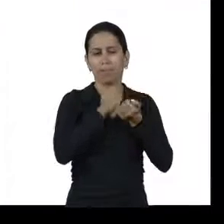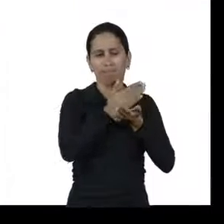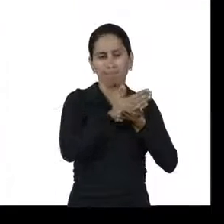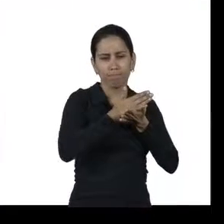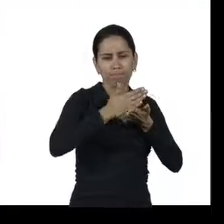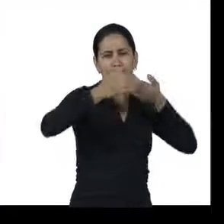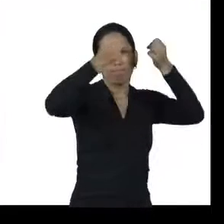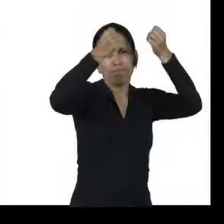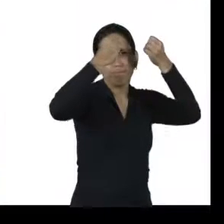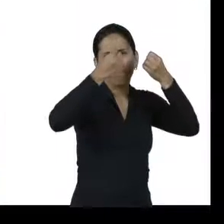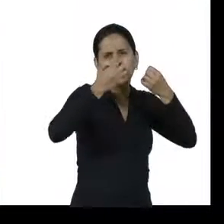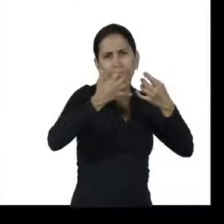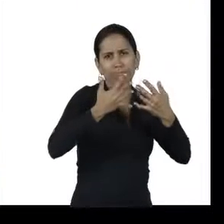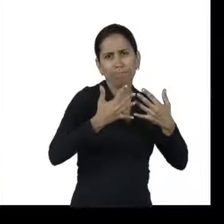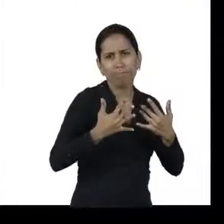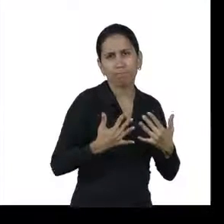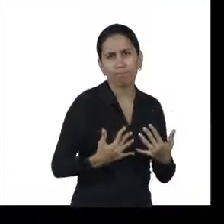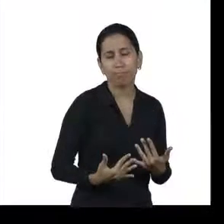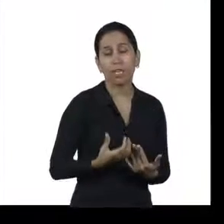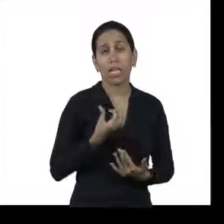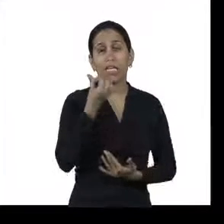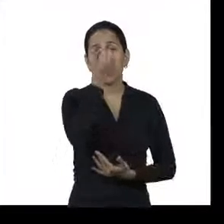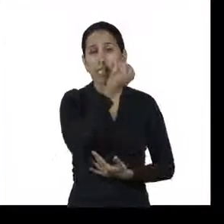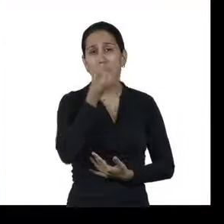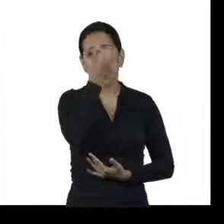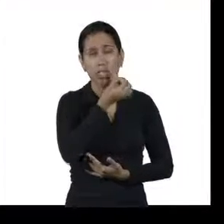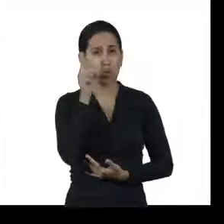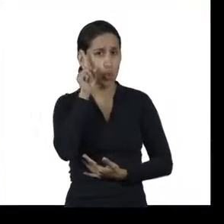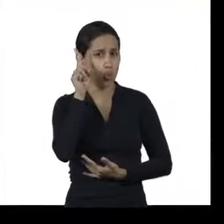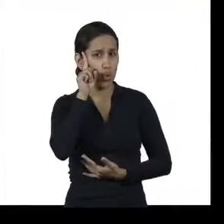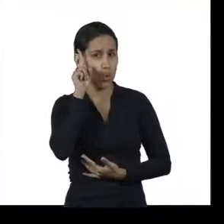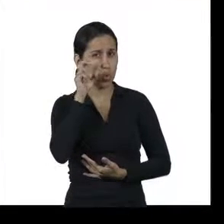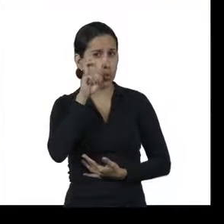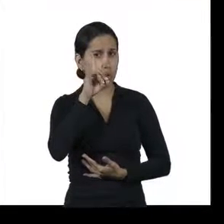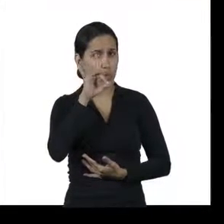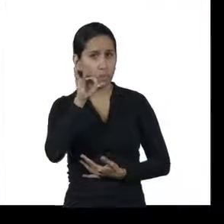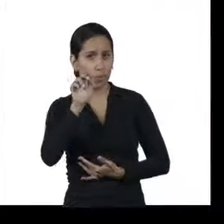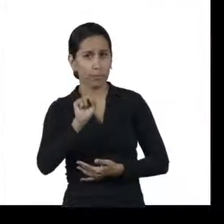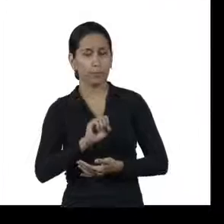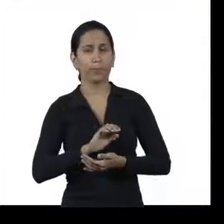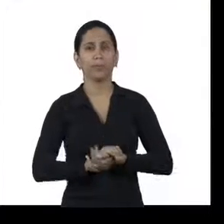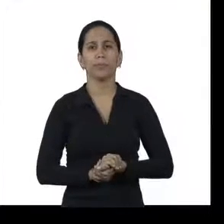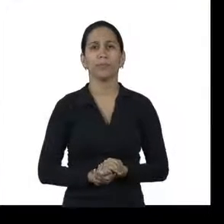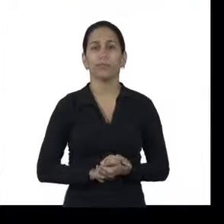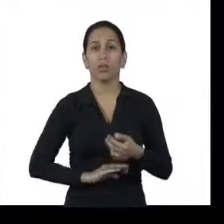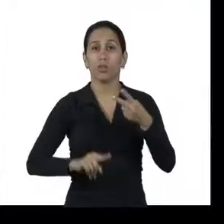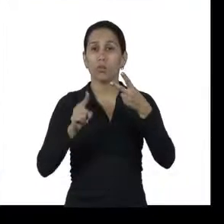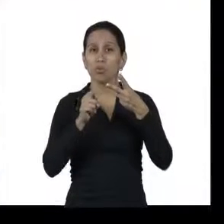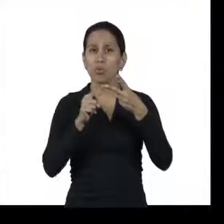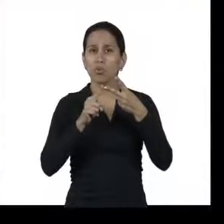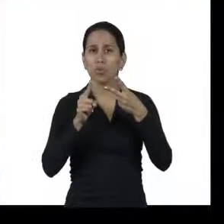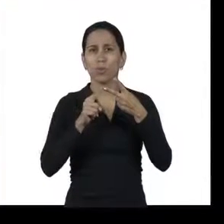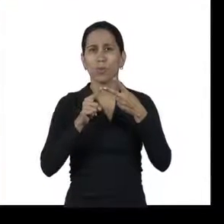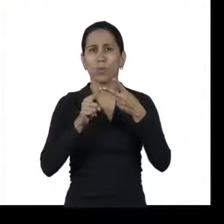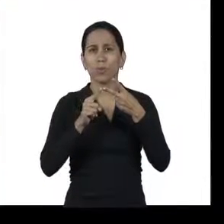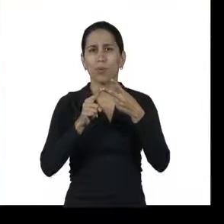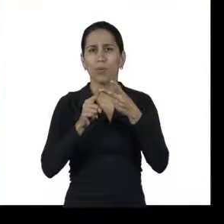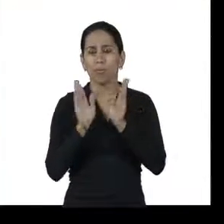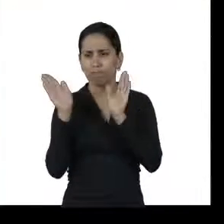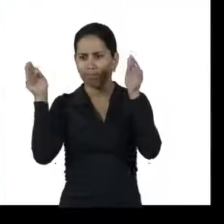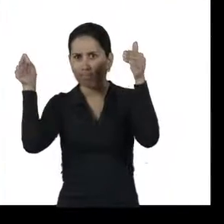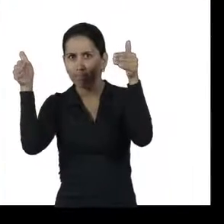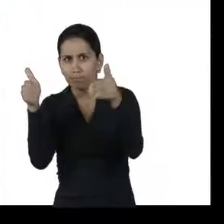ambiente de trabalho. Tem duração de 6 horas diárias por 5 dias. Já o segundo é específico e foca